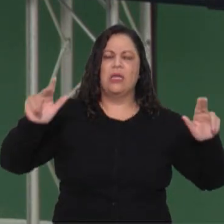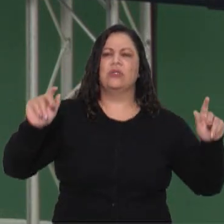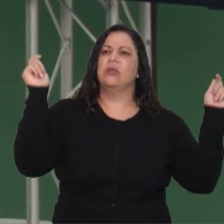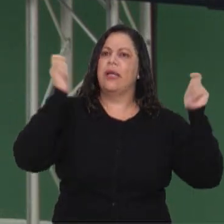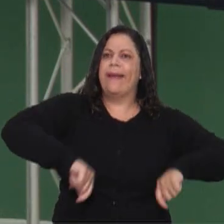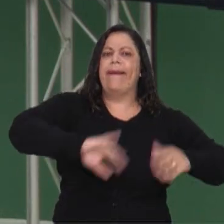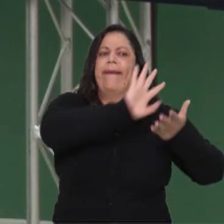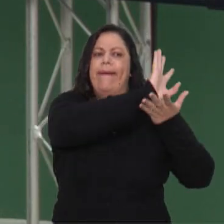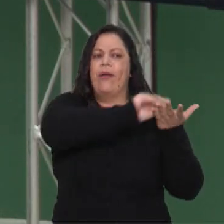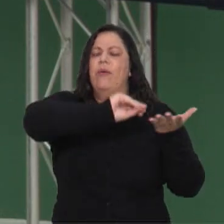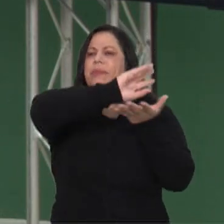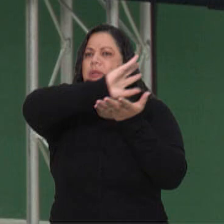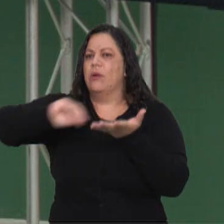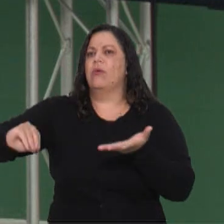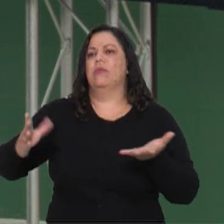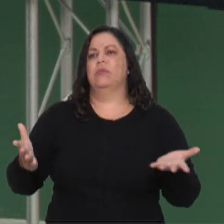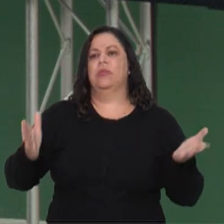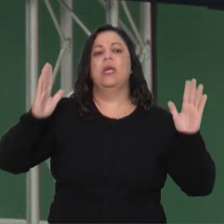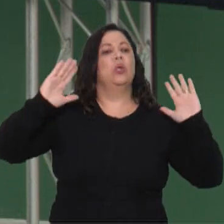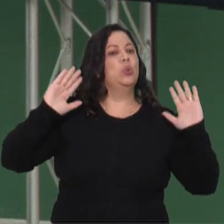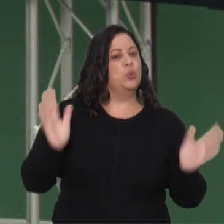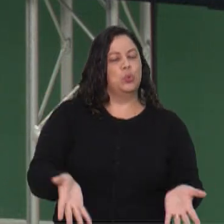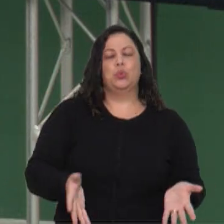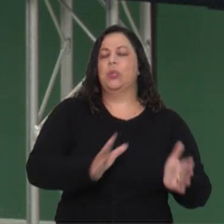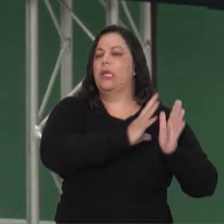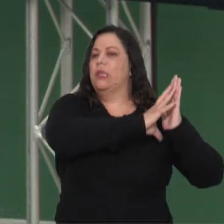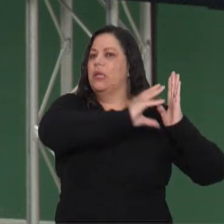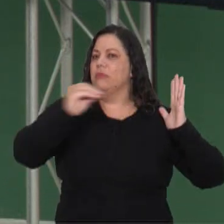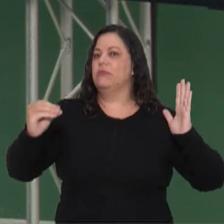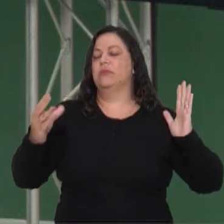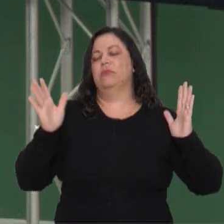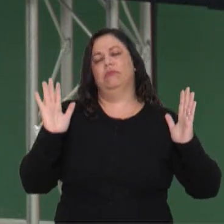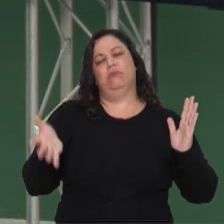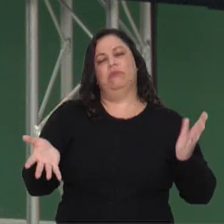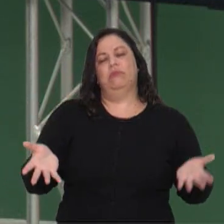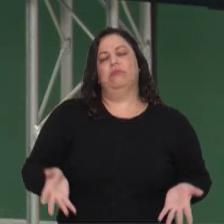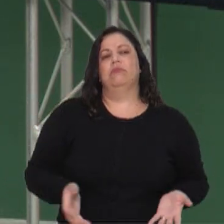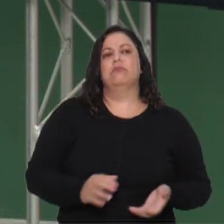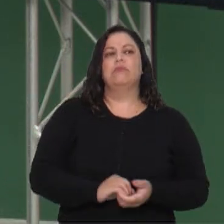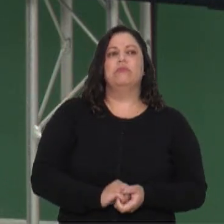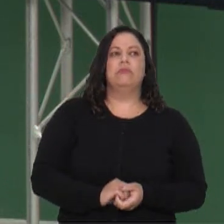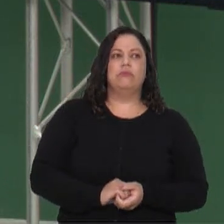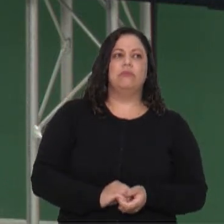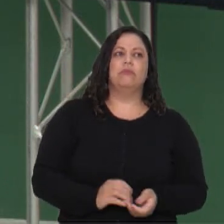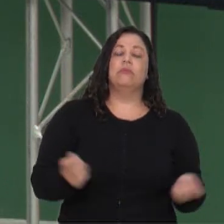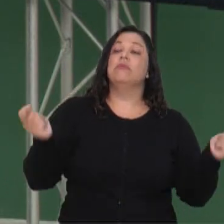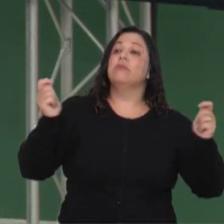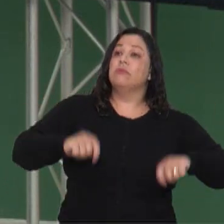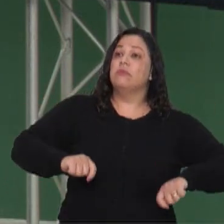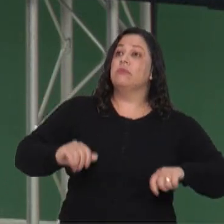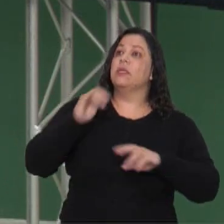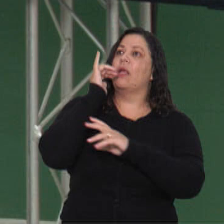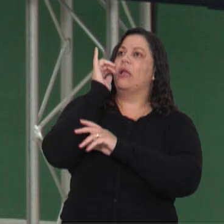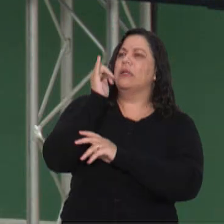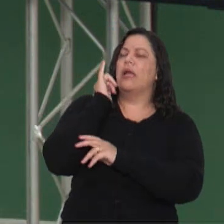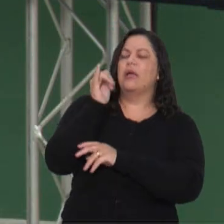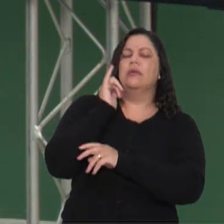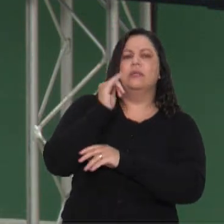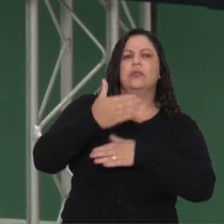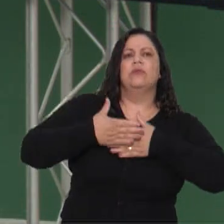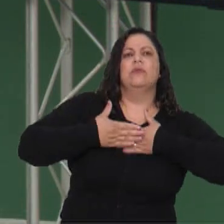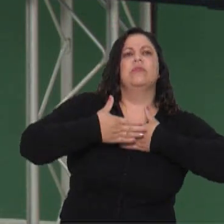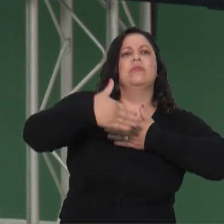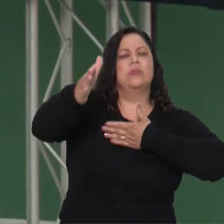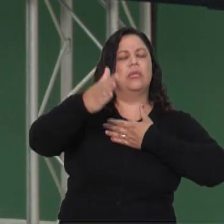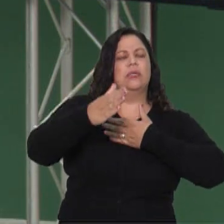cópia. Ela já está imitando. E a narrativa parte o quê?